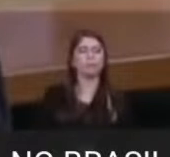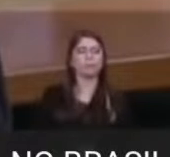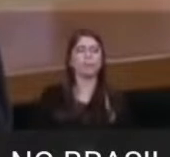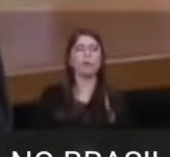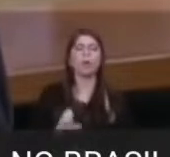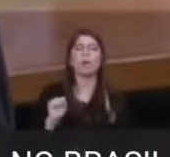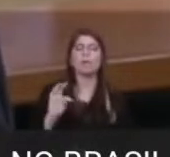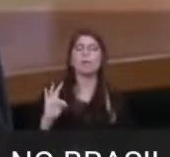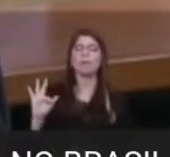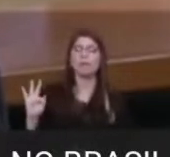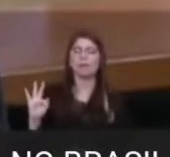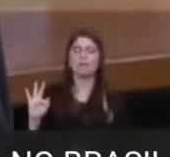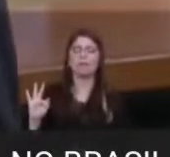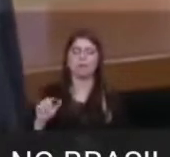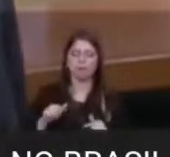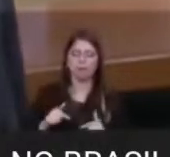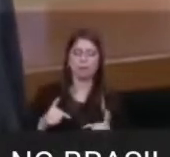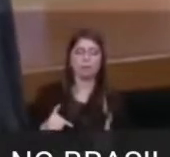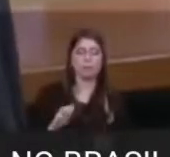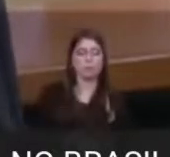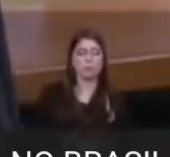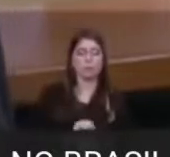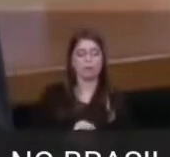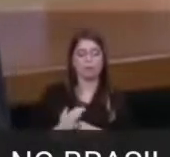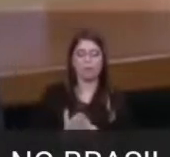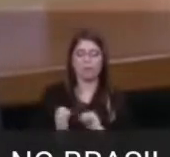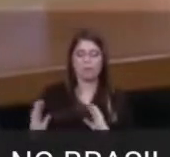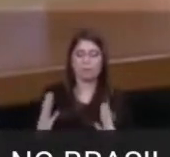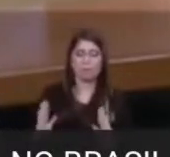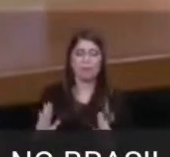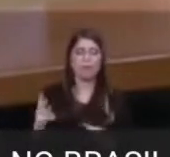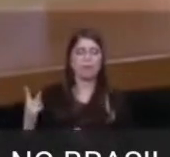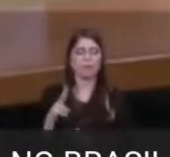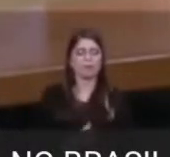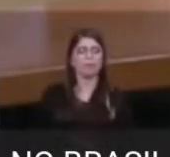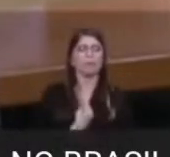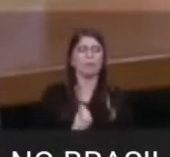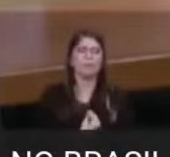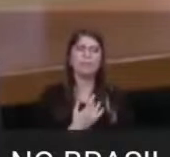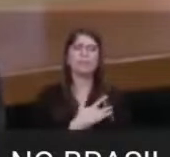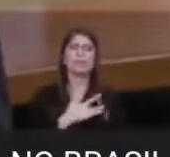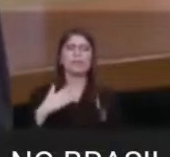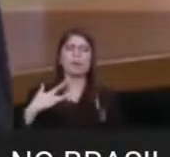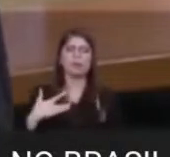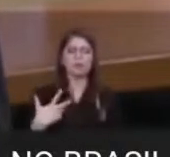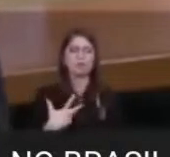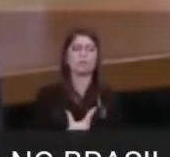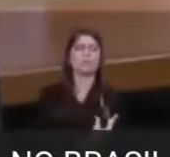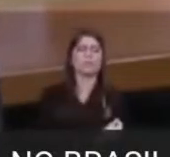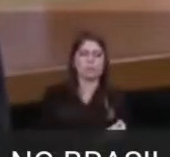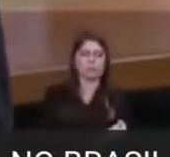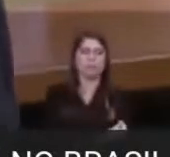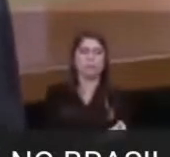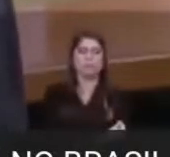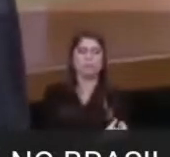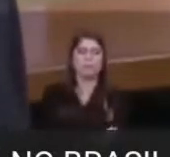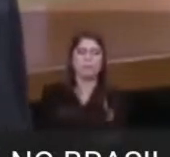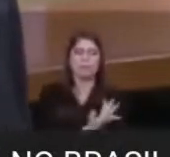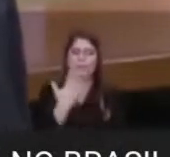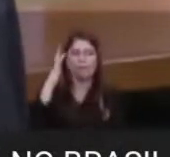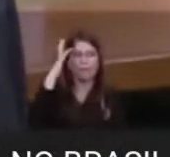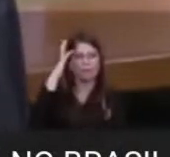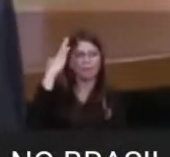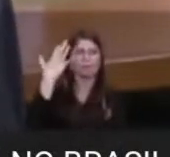a atuação do Supremo Tribunal Federal durante a pandemia. A defesa da vida, a defesa da saúde, a defesa da vacinação.